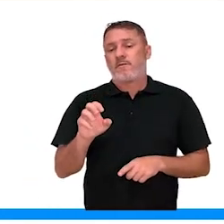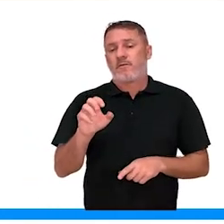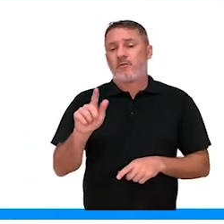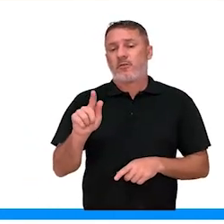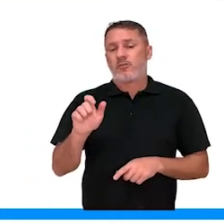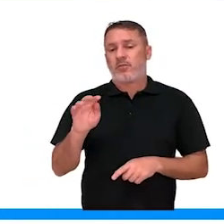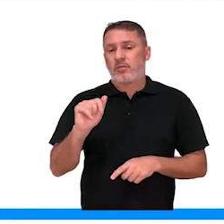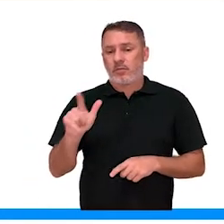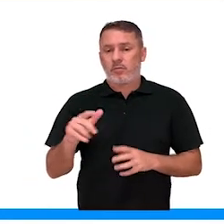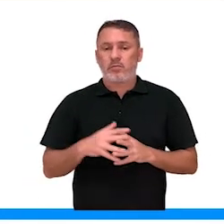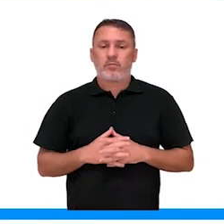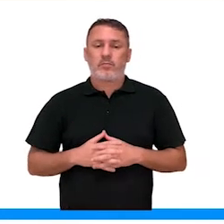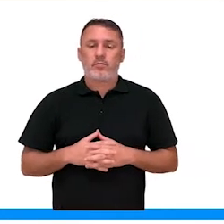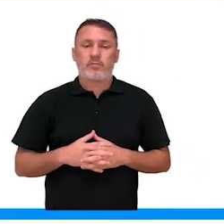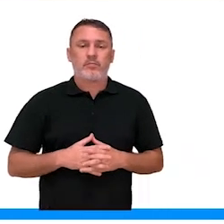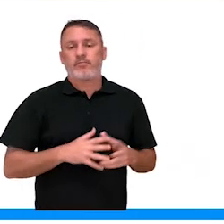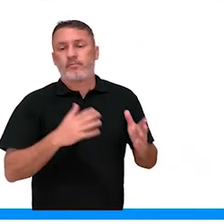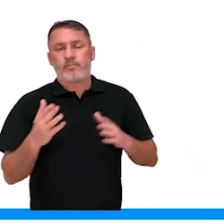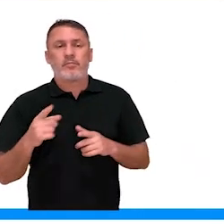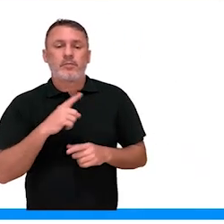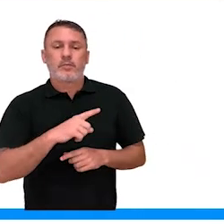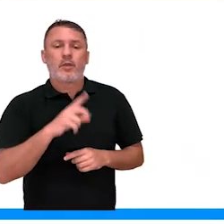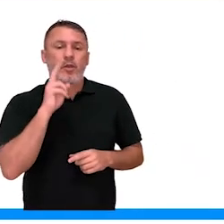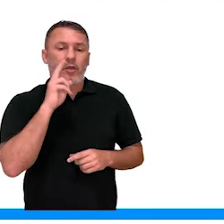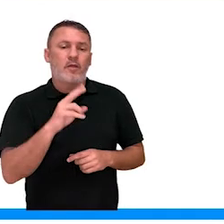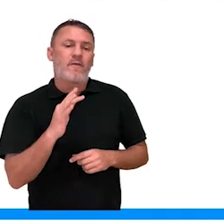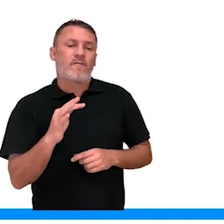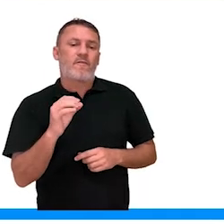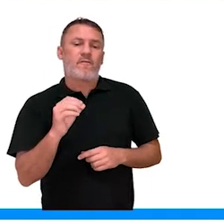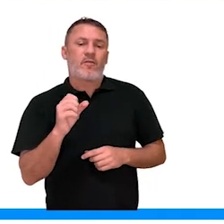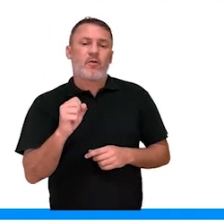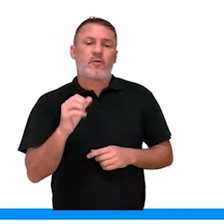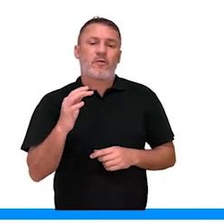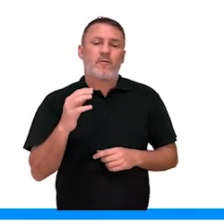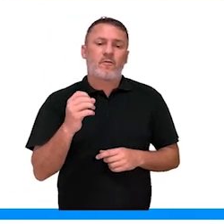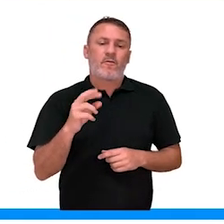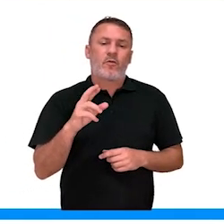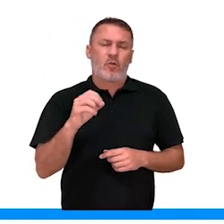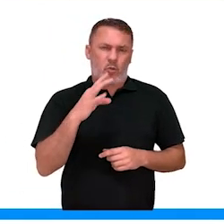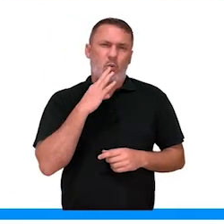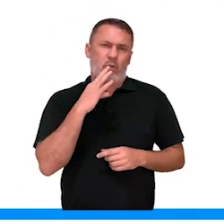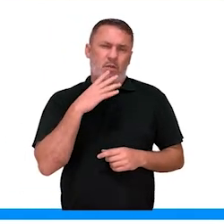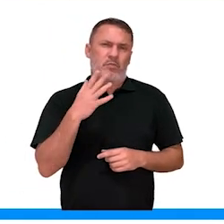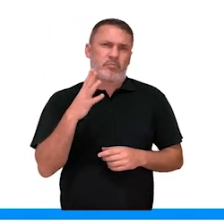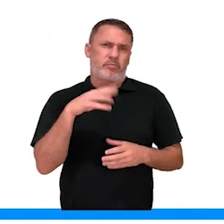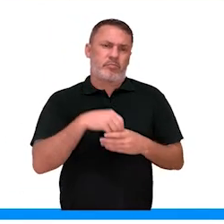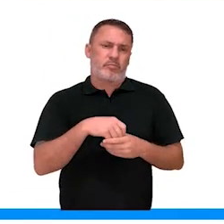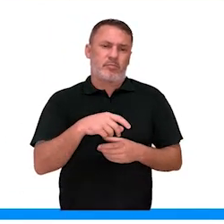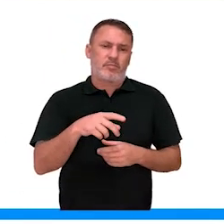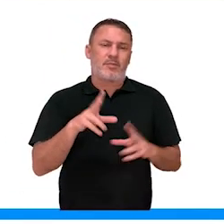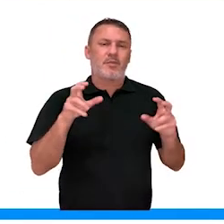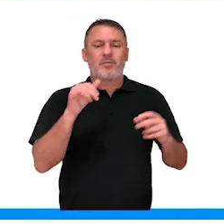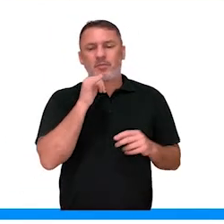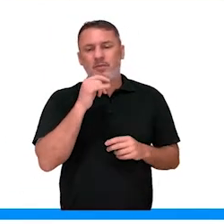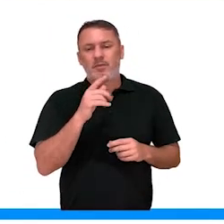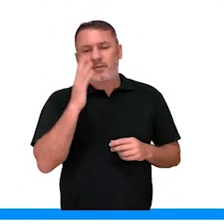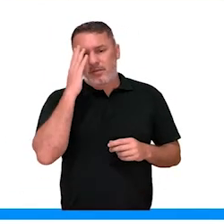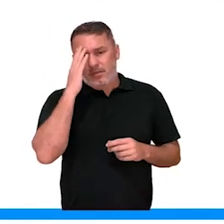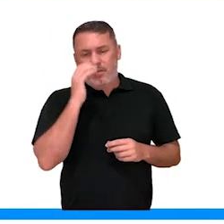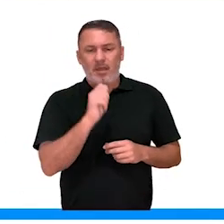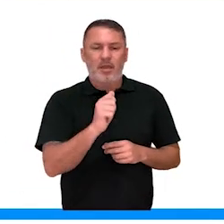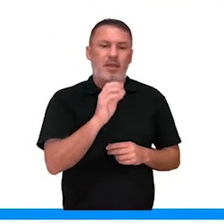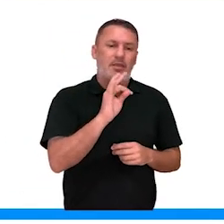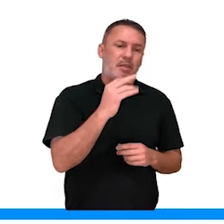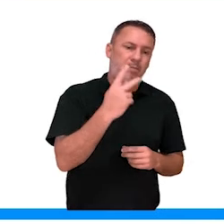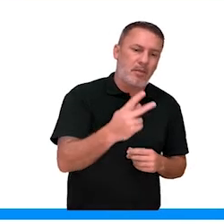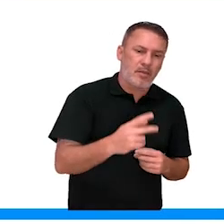e nos vegetais. O fósforo. O fósforo ele é bem conhecido, porque quando a gente fala de